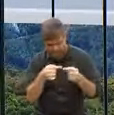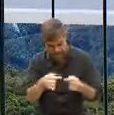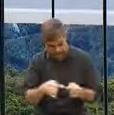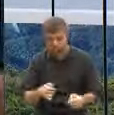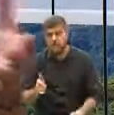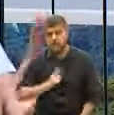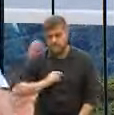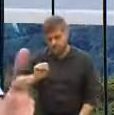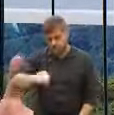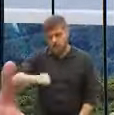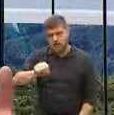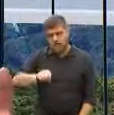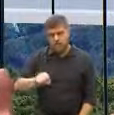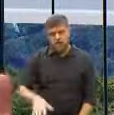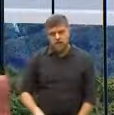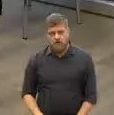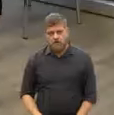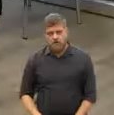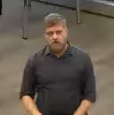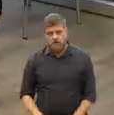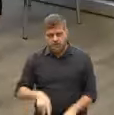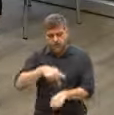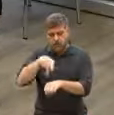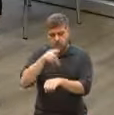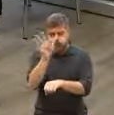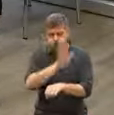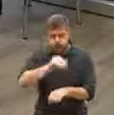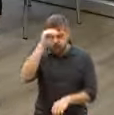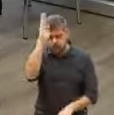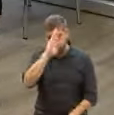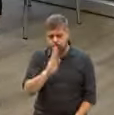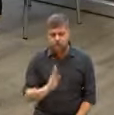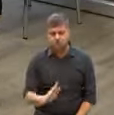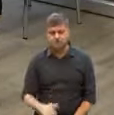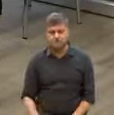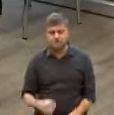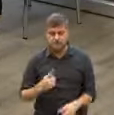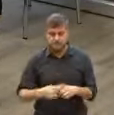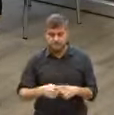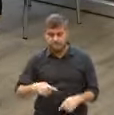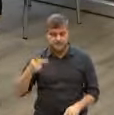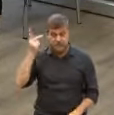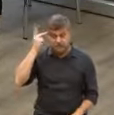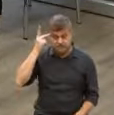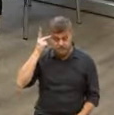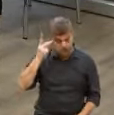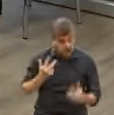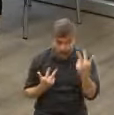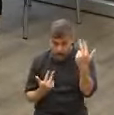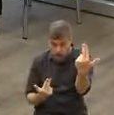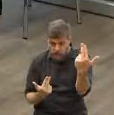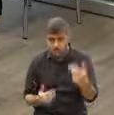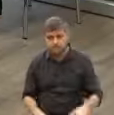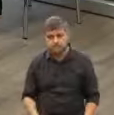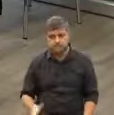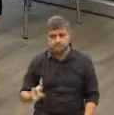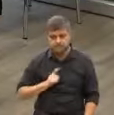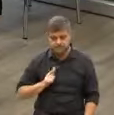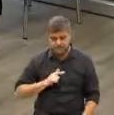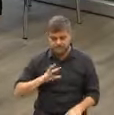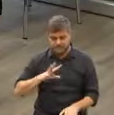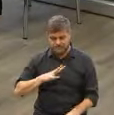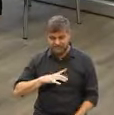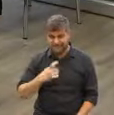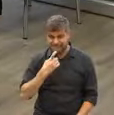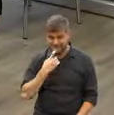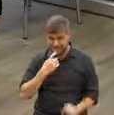isso escancarado. Foi. E no país todo, não, porque eu vi São Paulo não foi diferente daqui. As grandes